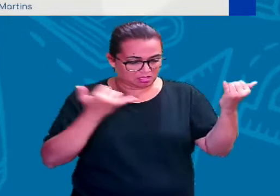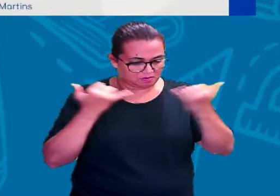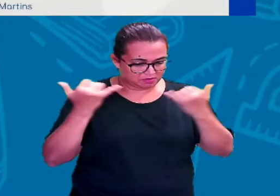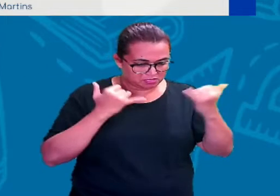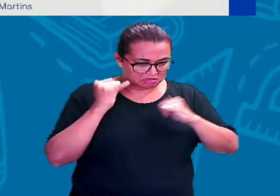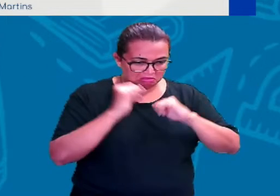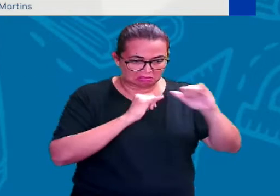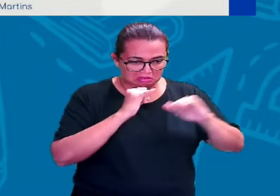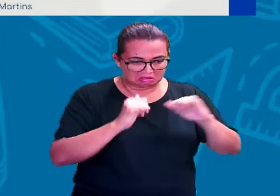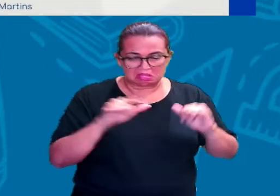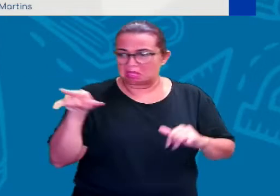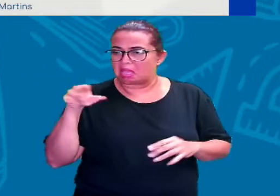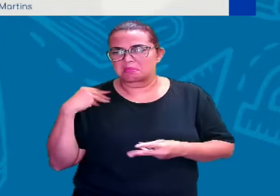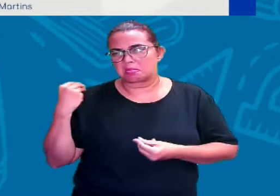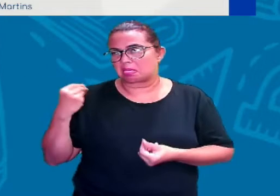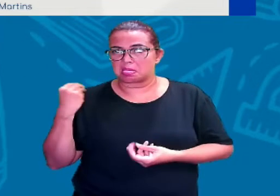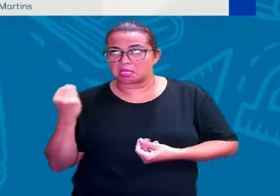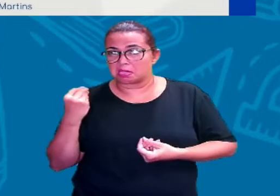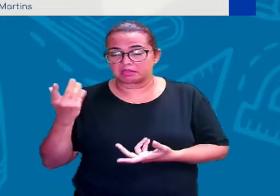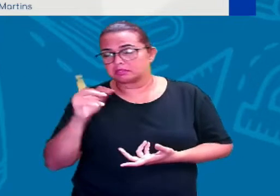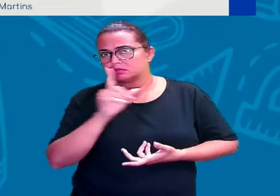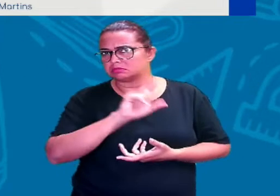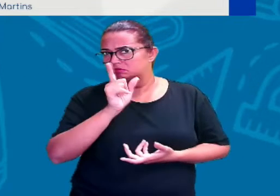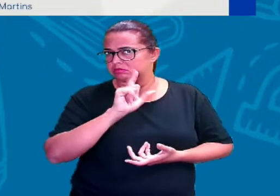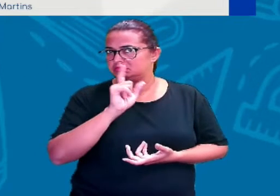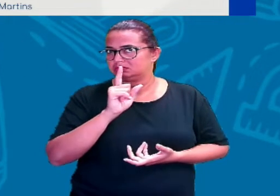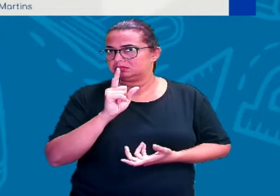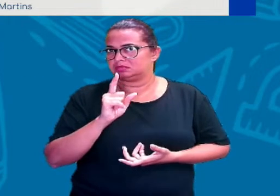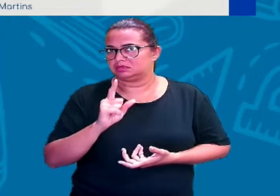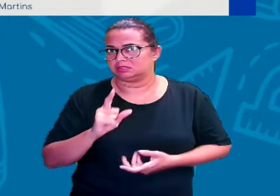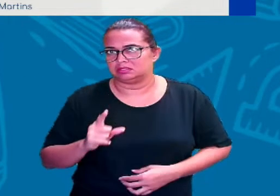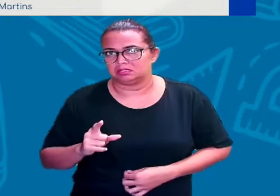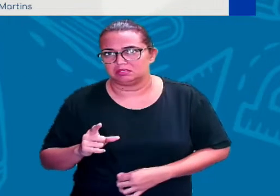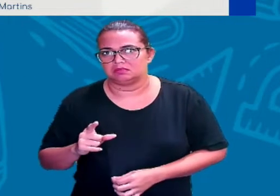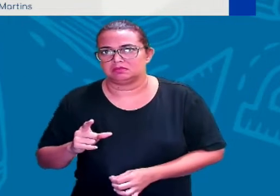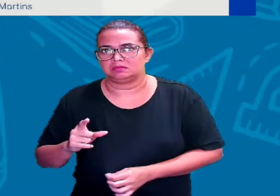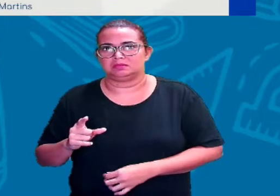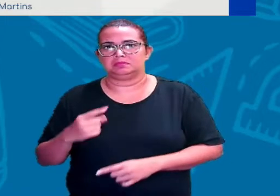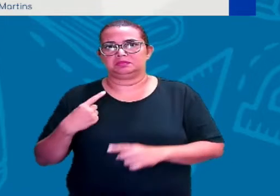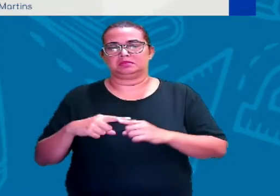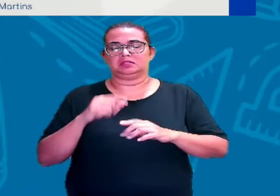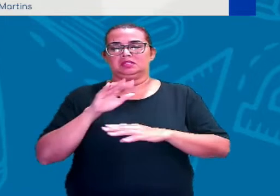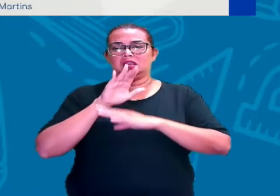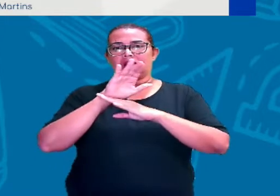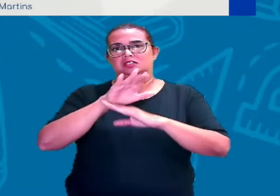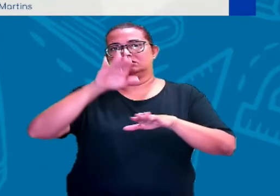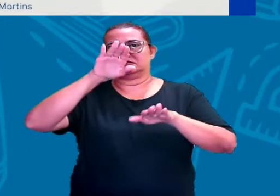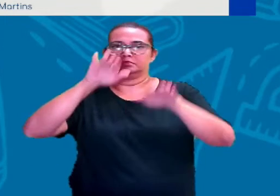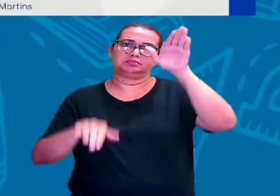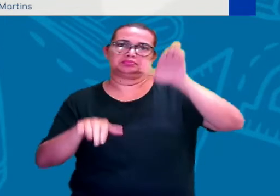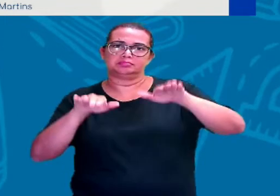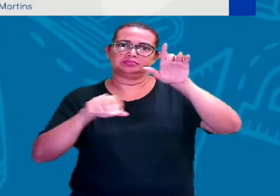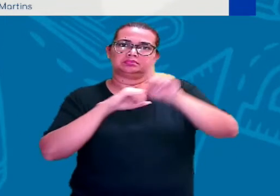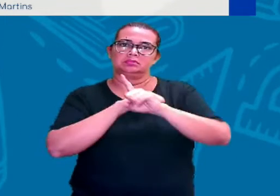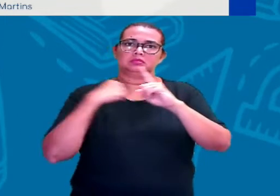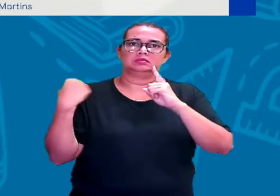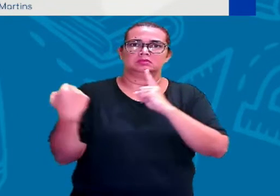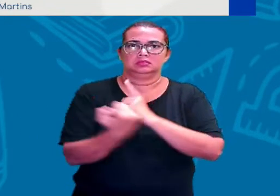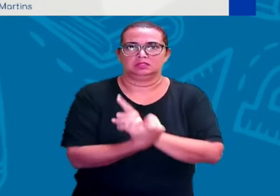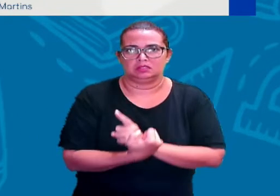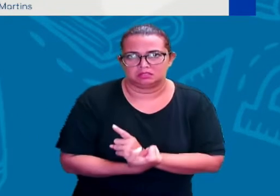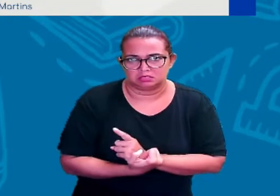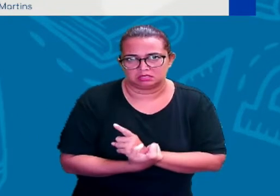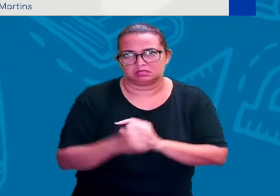isso é mimimi, não é. E quando a gente diz isso, a gente colabora para que as desigualdades sociais elas continuem.